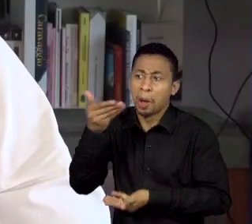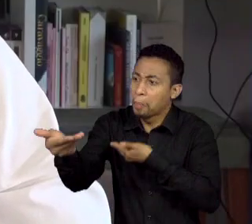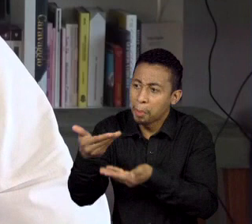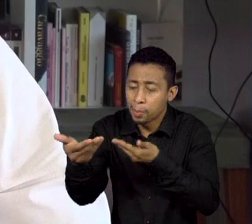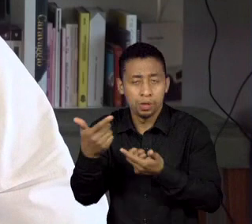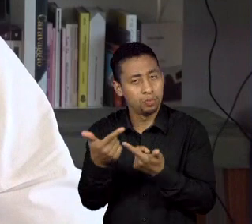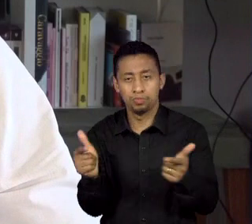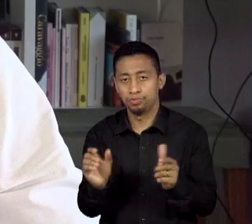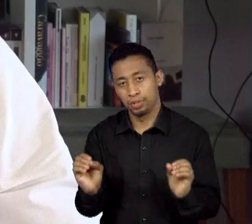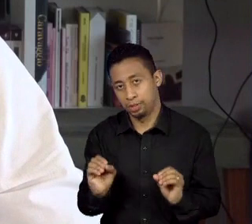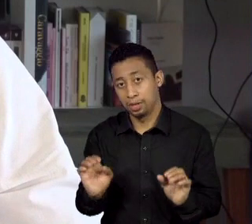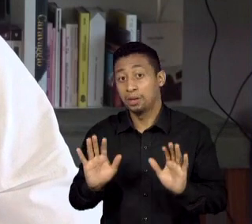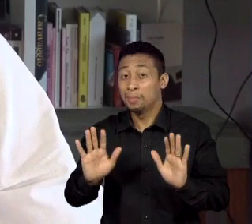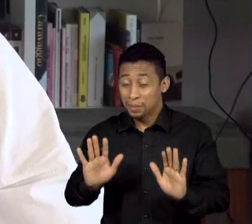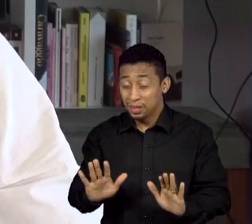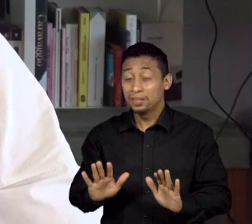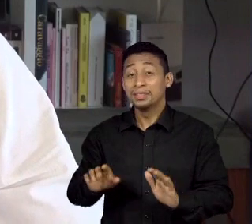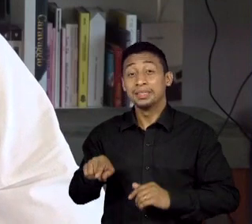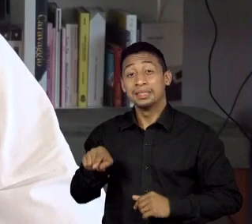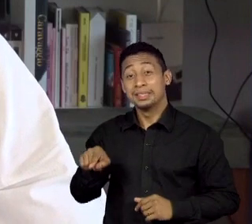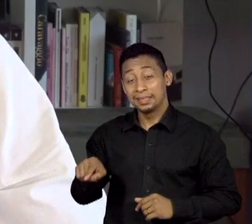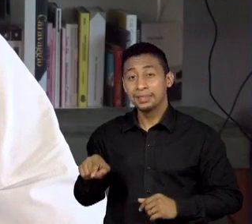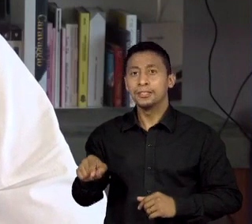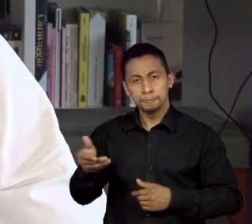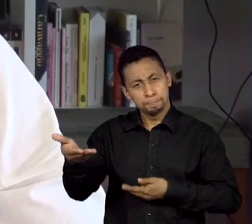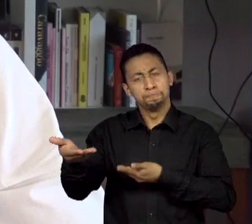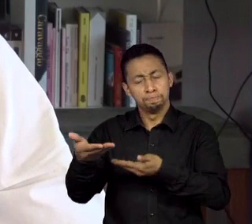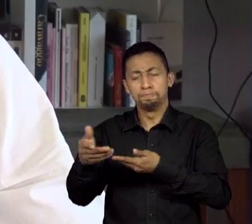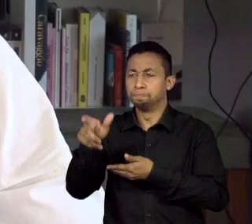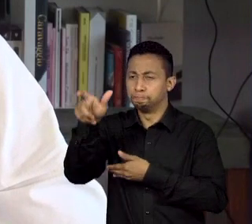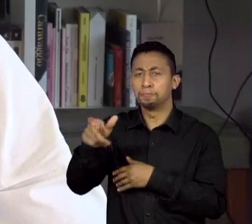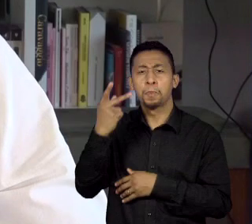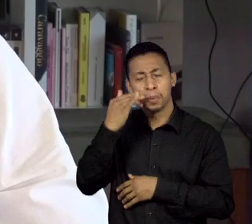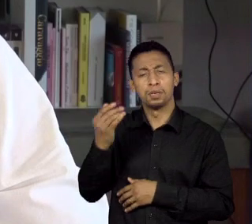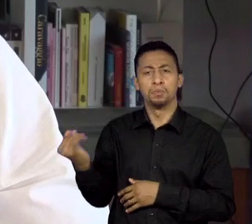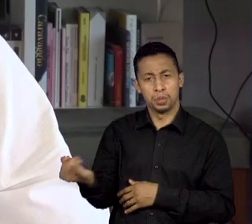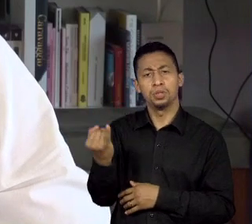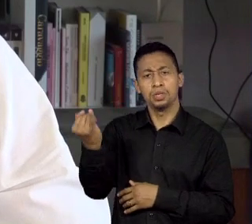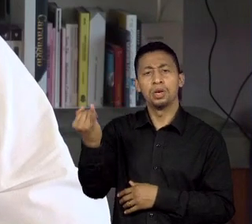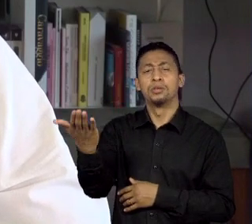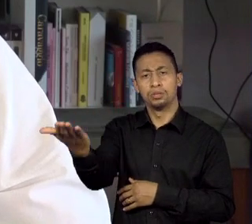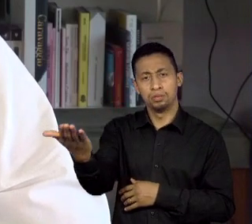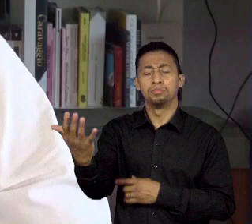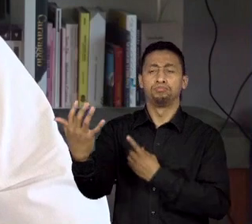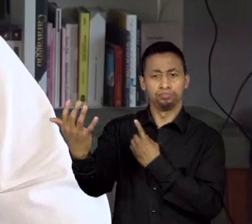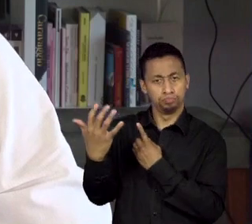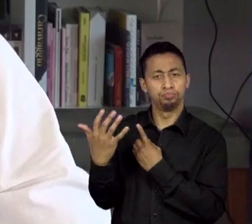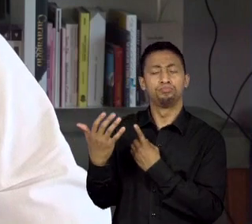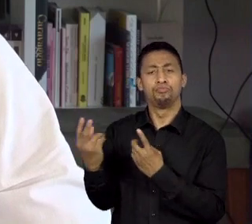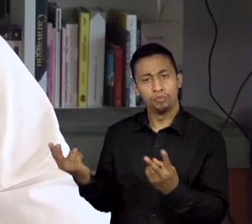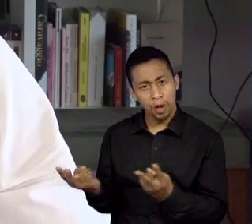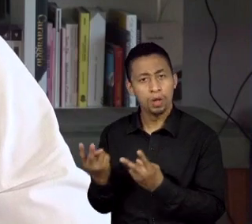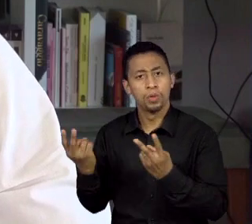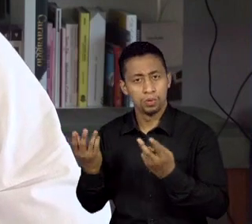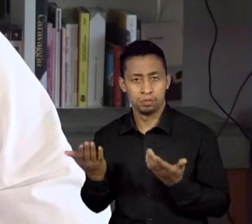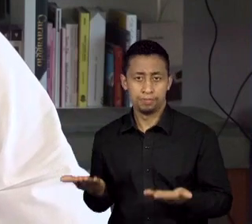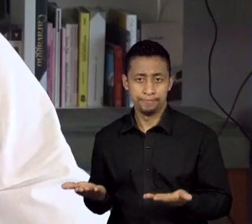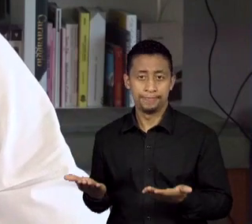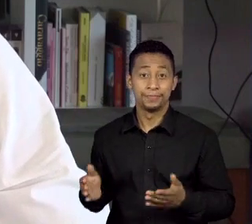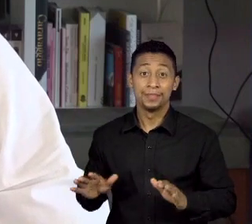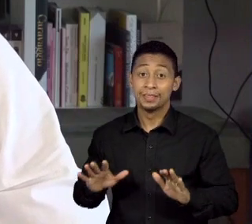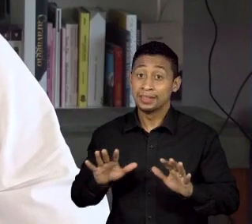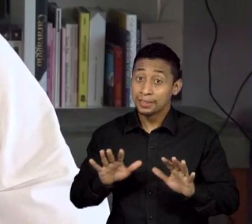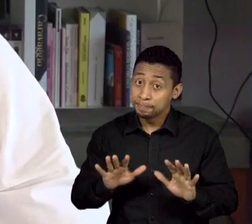admirei meu pai, ele sempre foi uma figura importante para mim, assim, de valores, de coisa e tal. Mas, assim, a grande